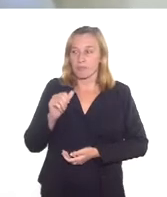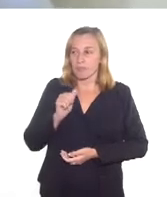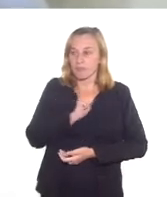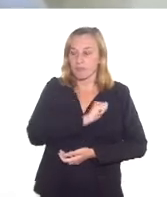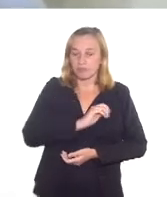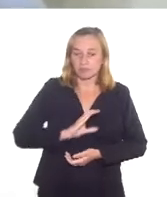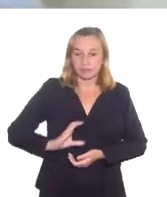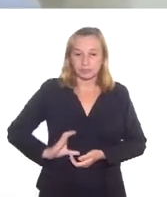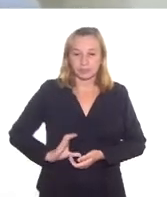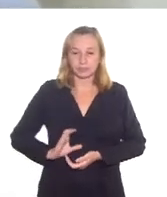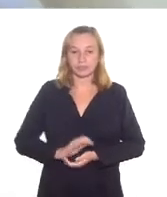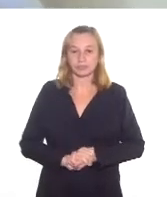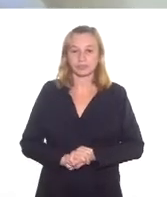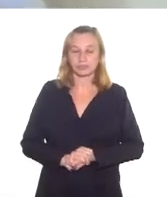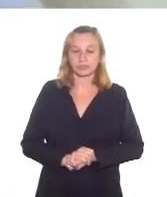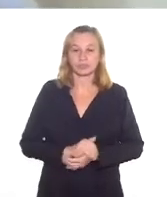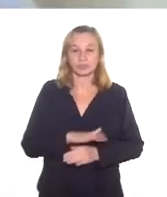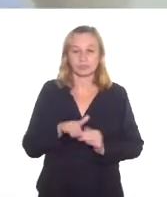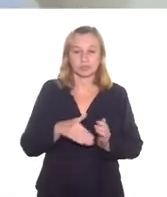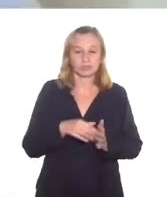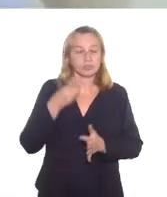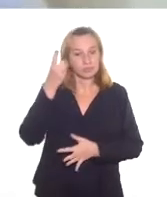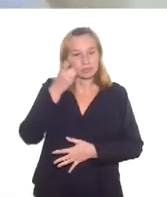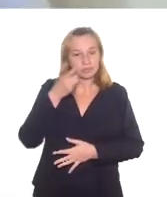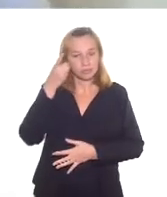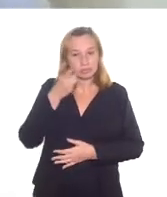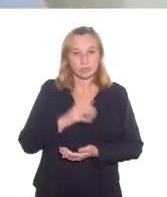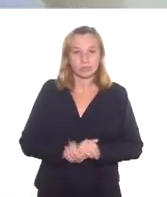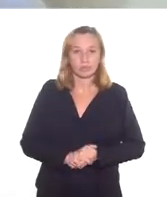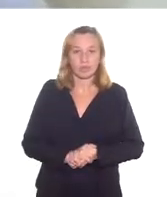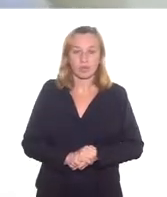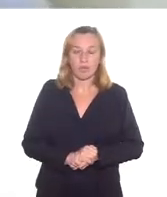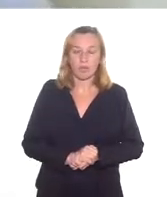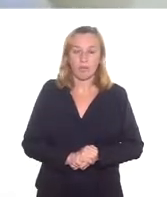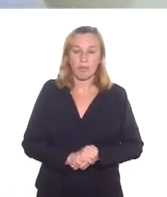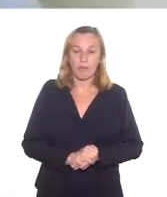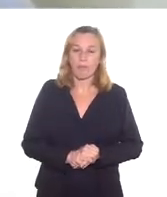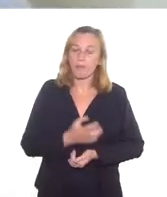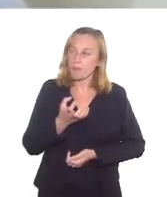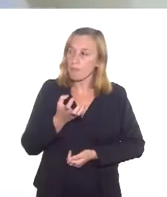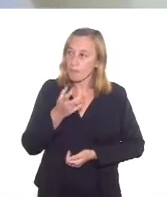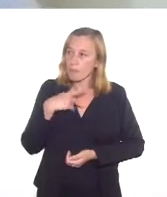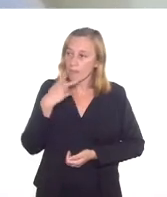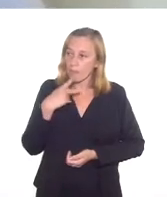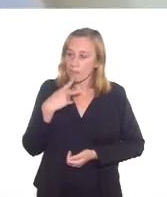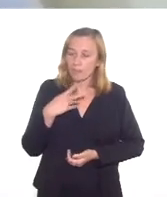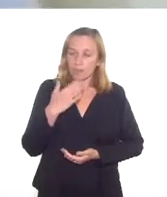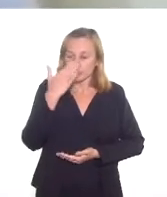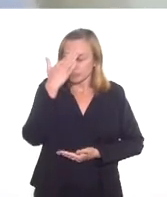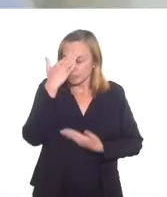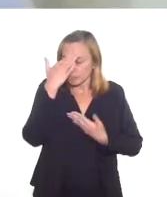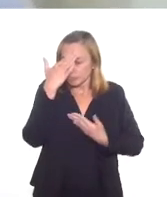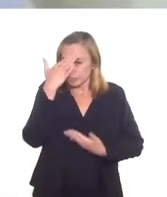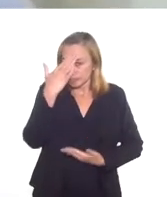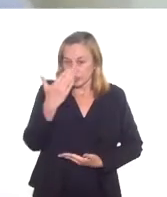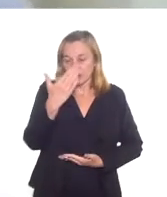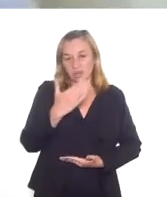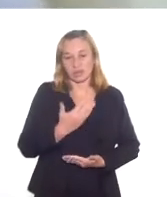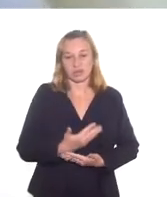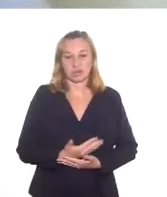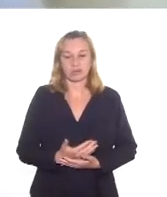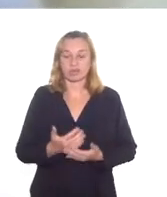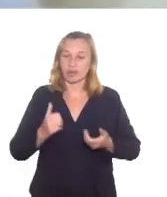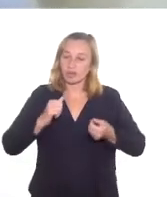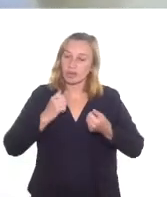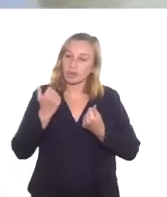Ciriano, senhoras e senhores parlamentares, eu quero registrar a minha gratidão por esse apoio